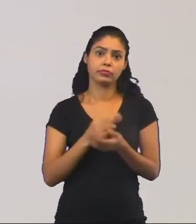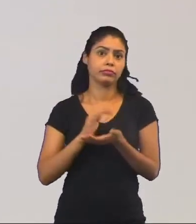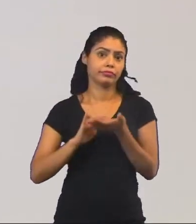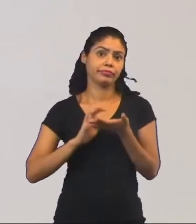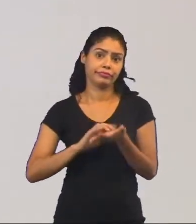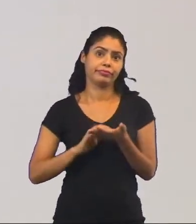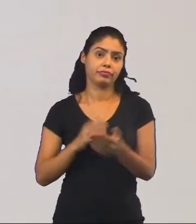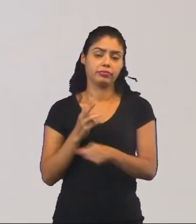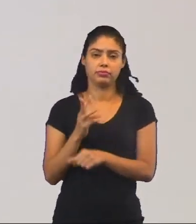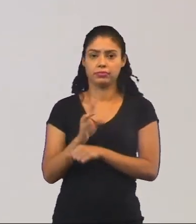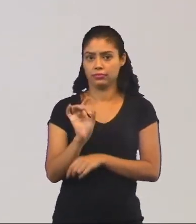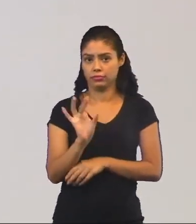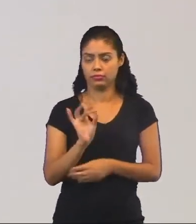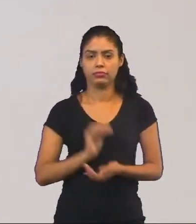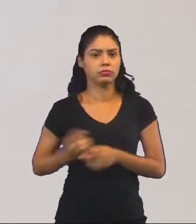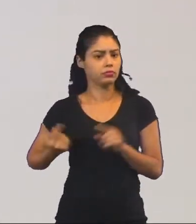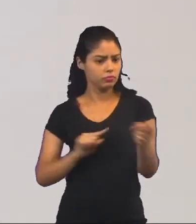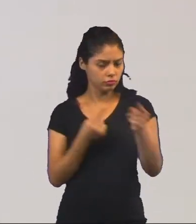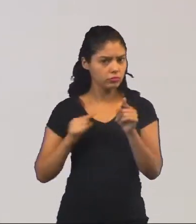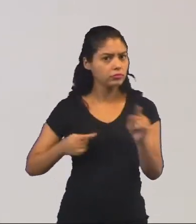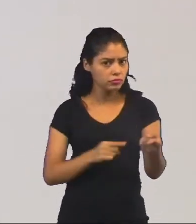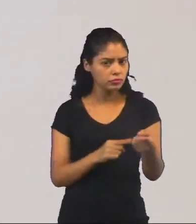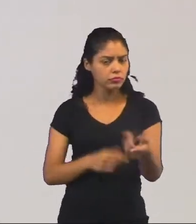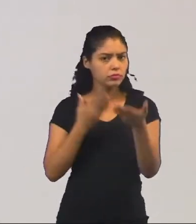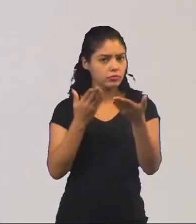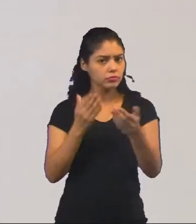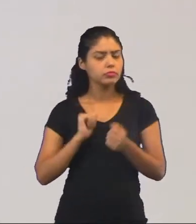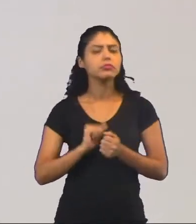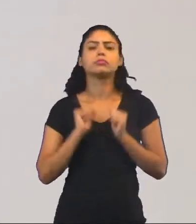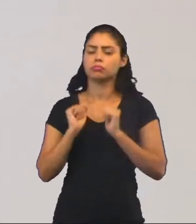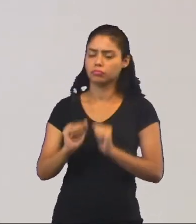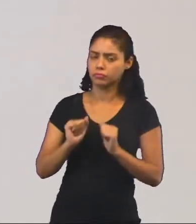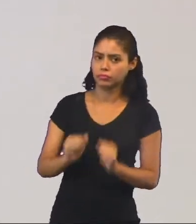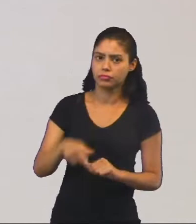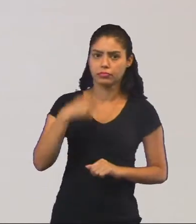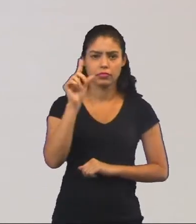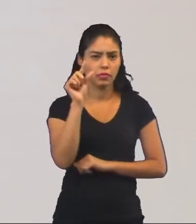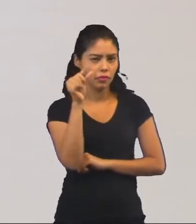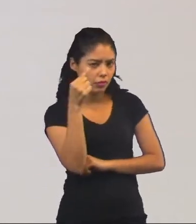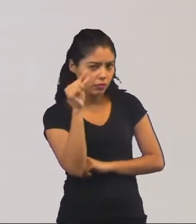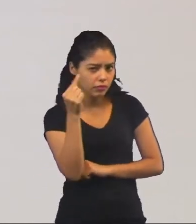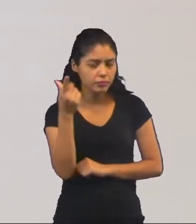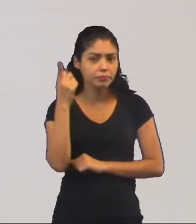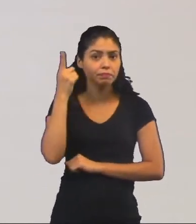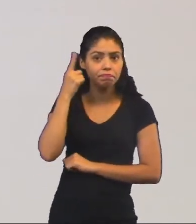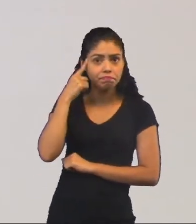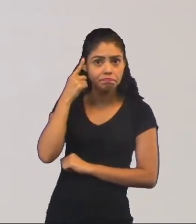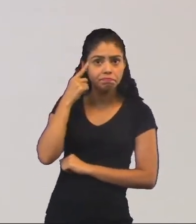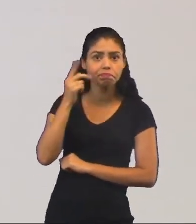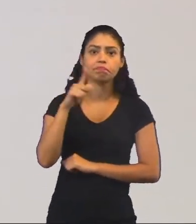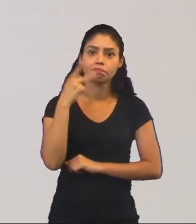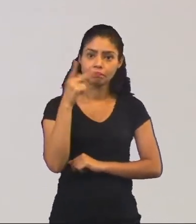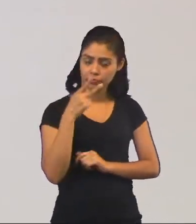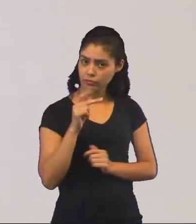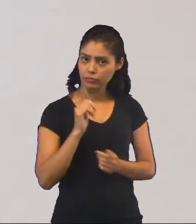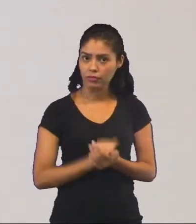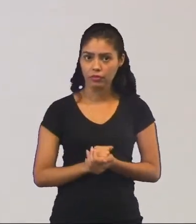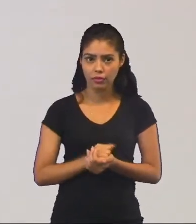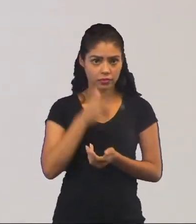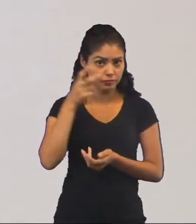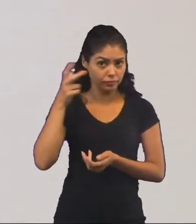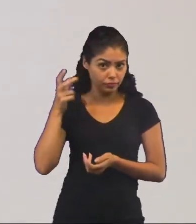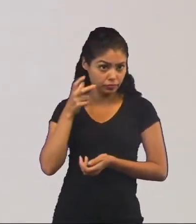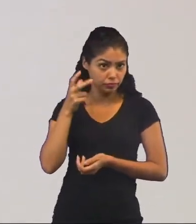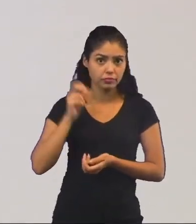Então fica o desafio para um dia você poder, quando falar da Amazônia, ter um pouco de razão no que fala, para não ficar ouvindo